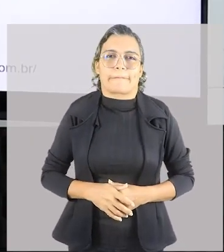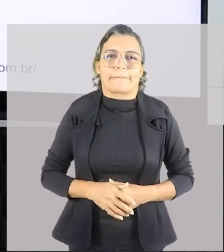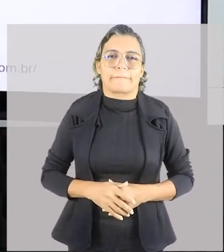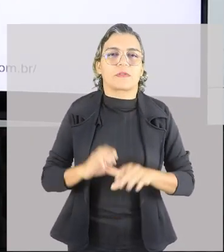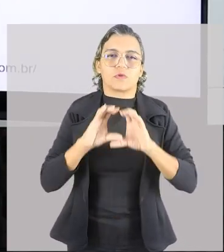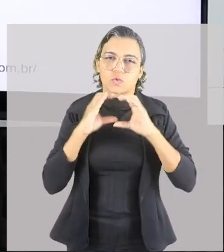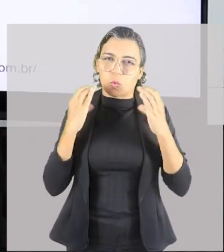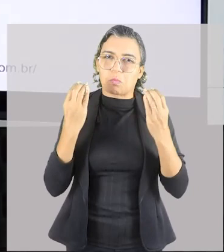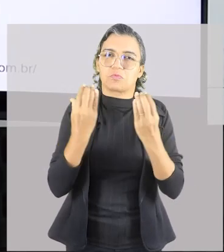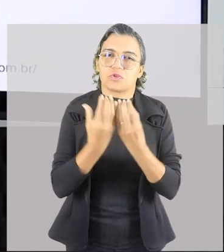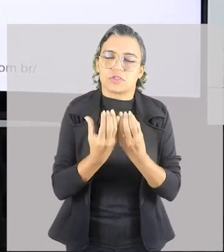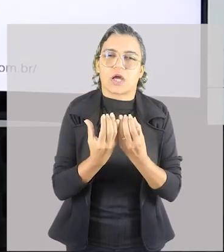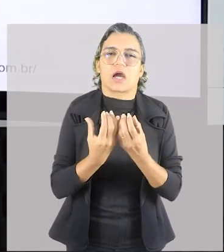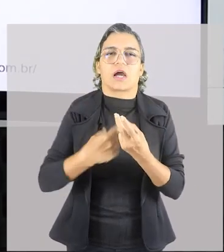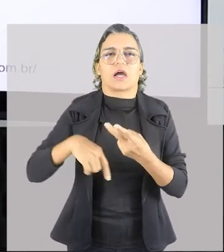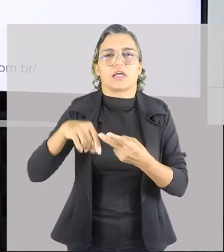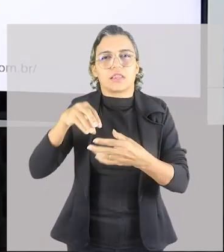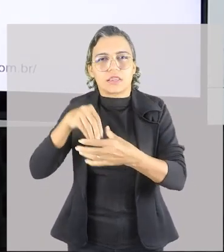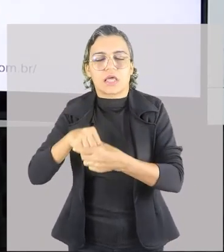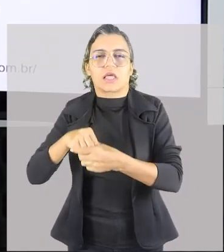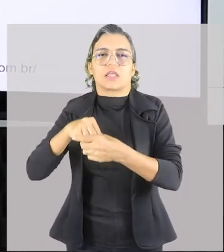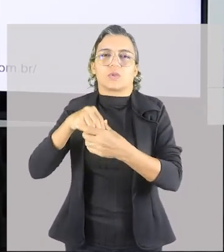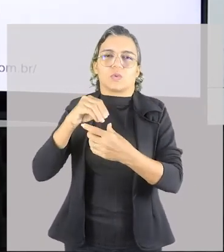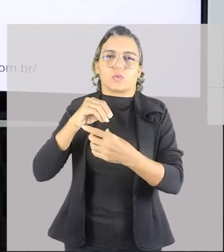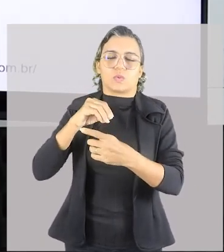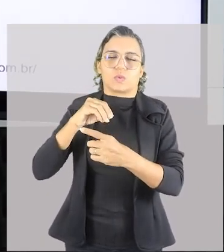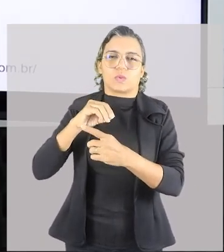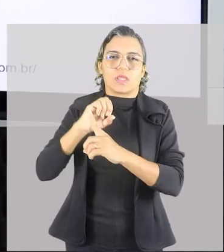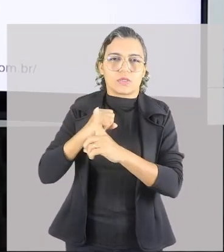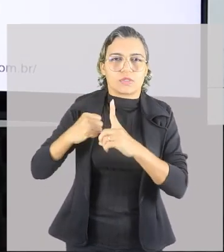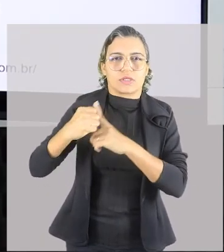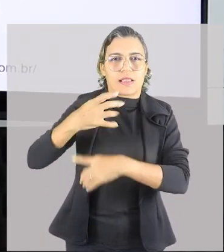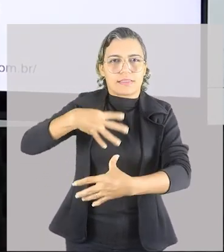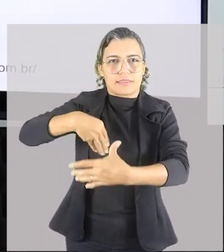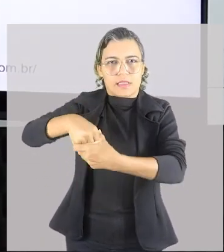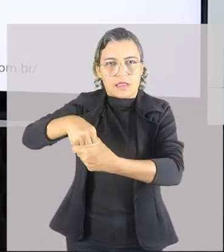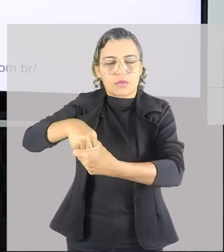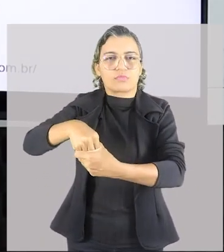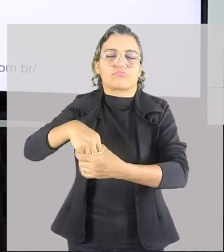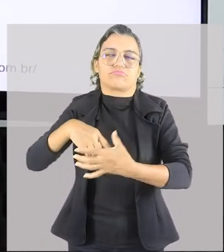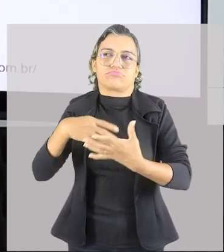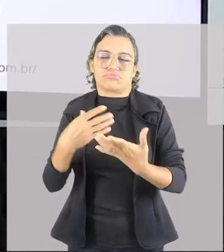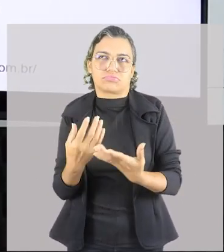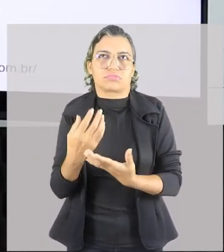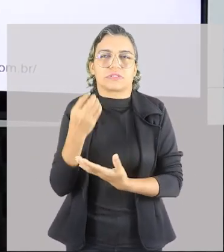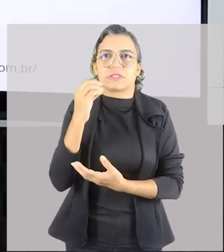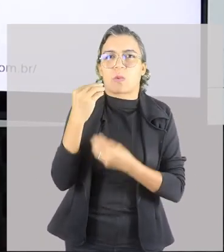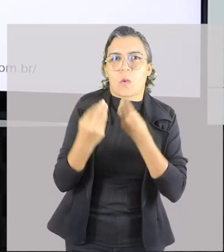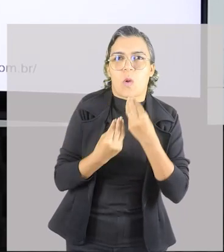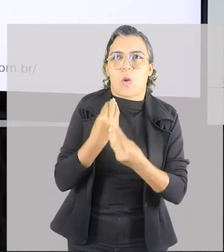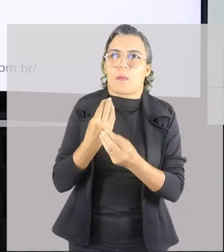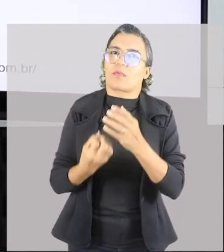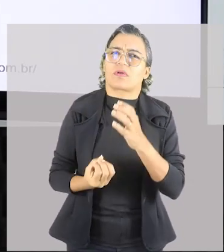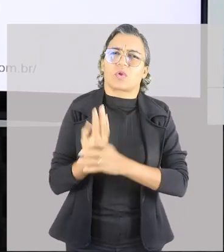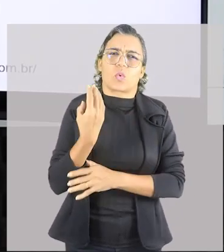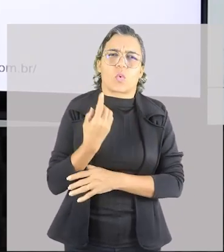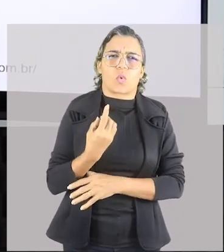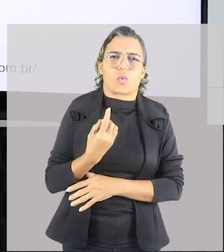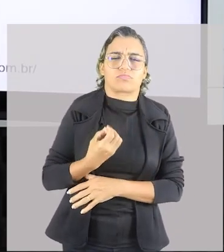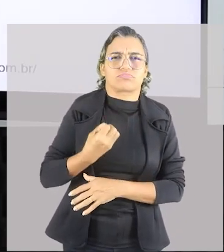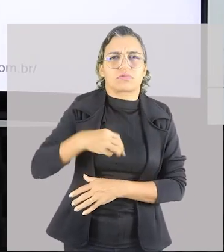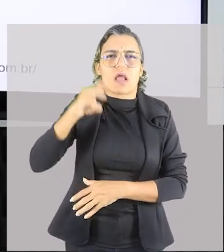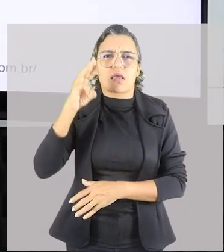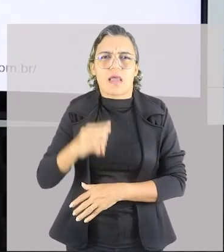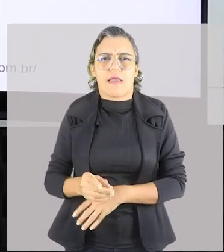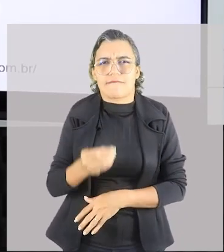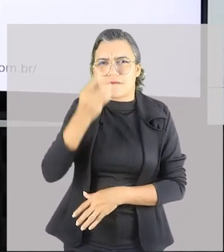das comunidades, dentro das sociedades, não se sabe a origem certa, quem inventou, como